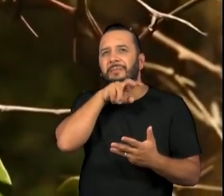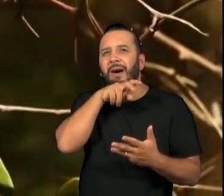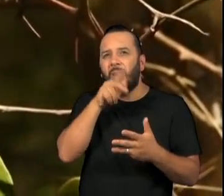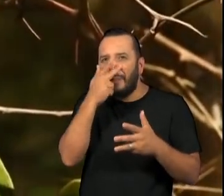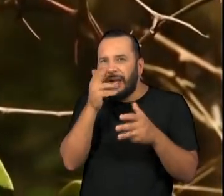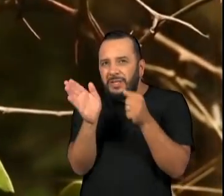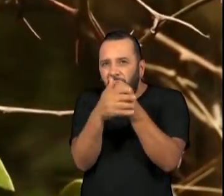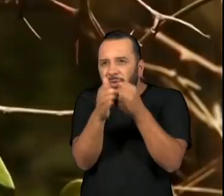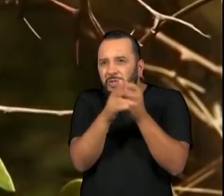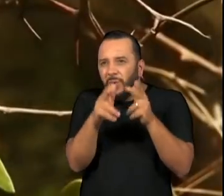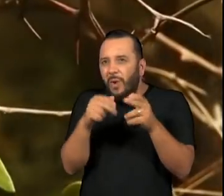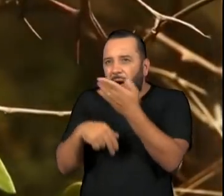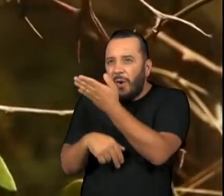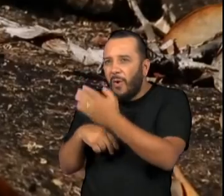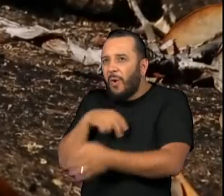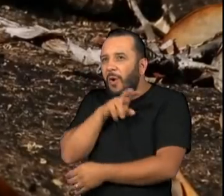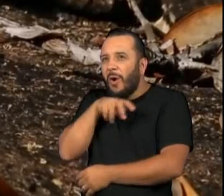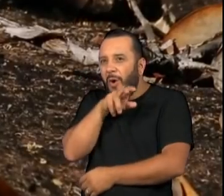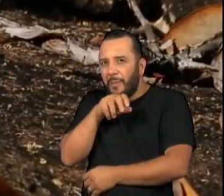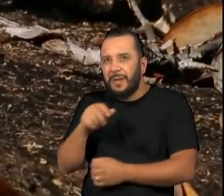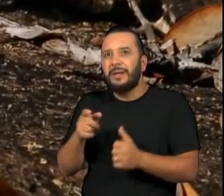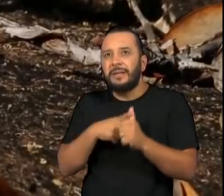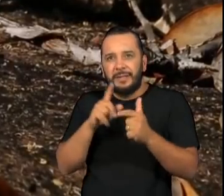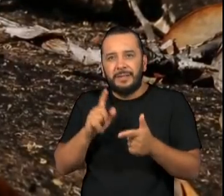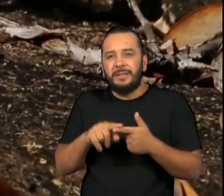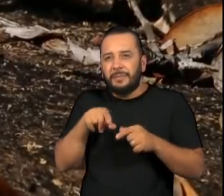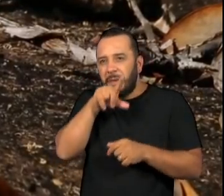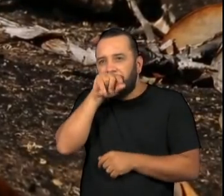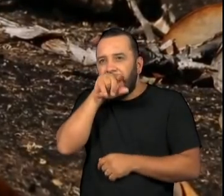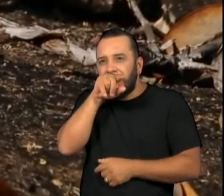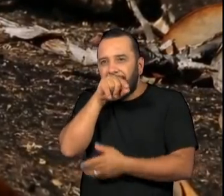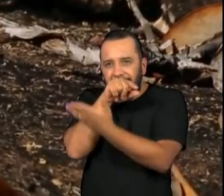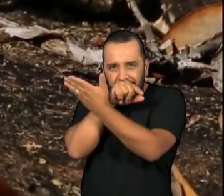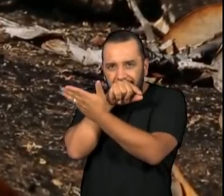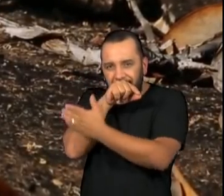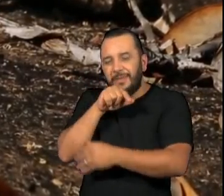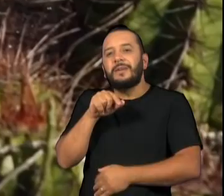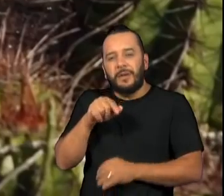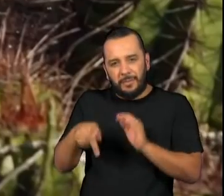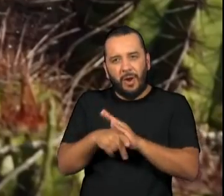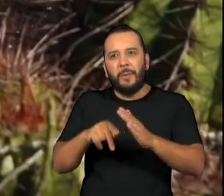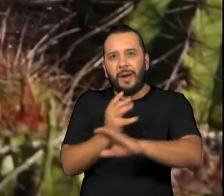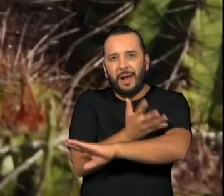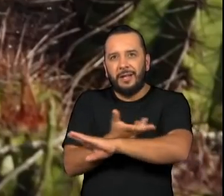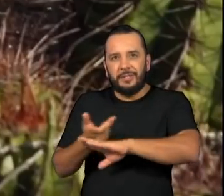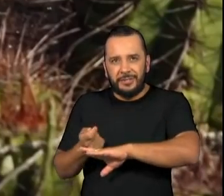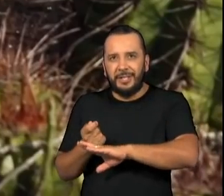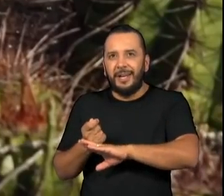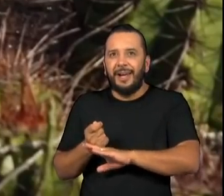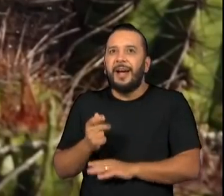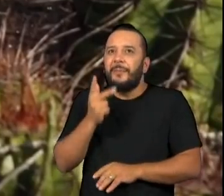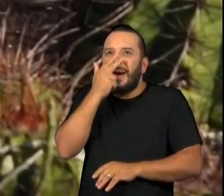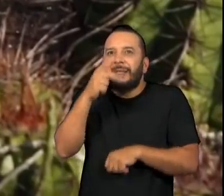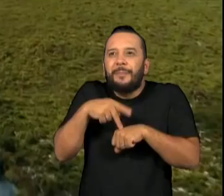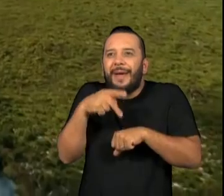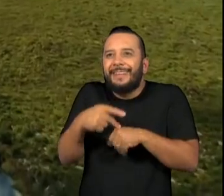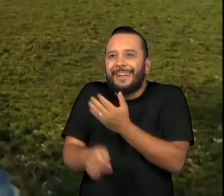ocultos, como a cobra-cipó ou o bacurauzinho da caatinga, que mais parece uma